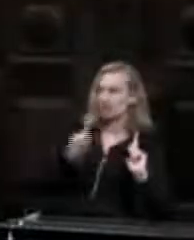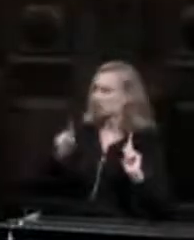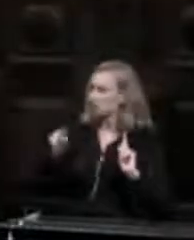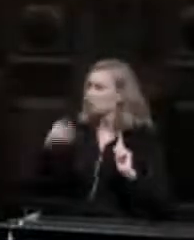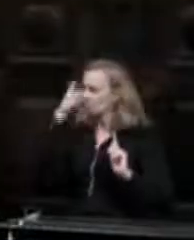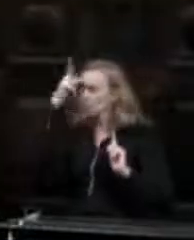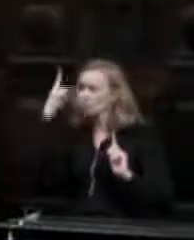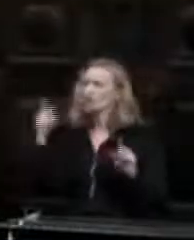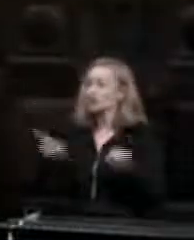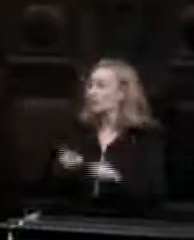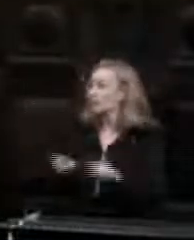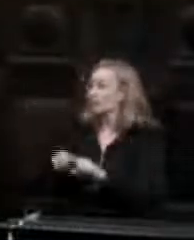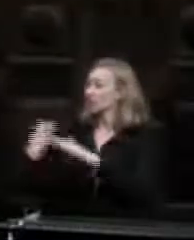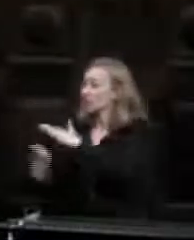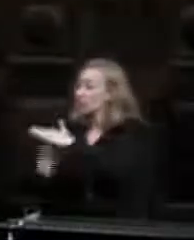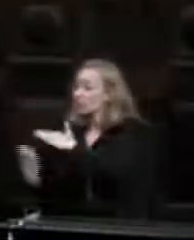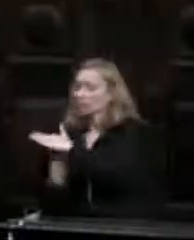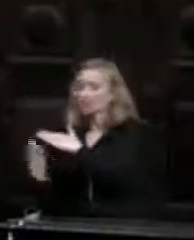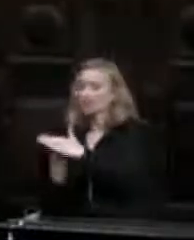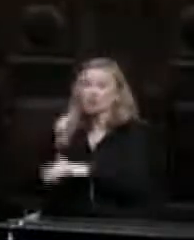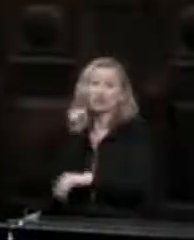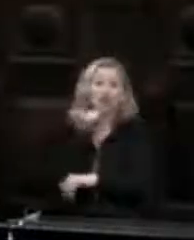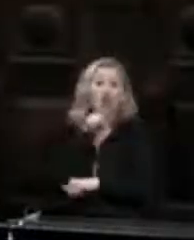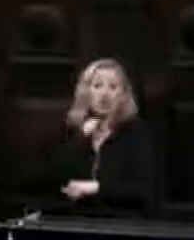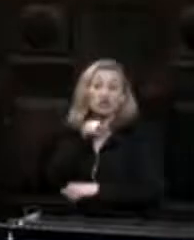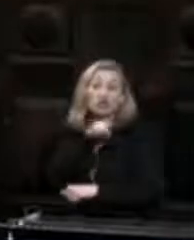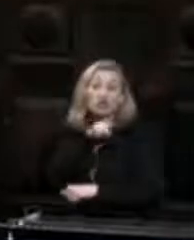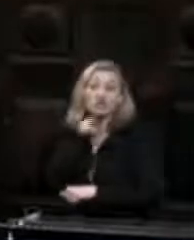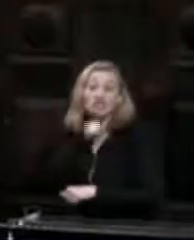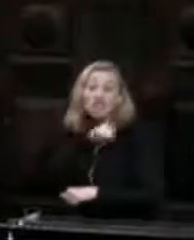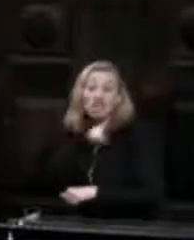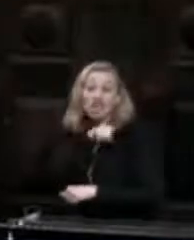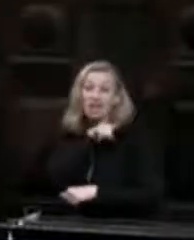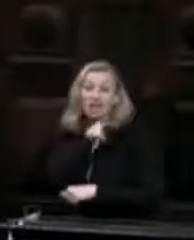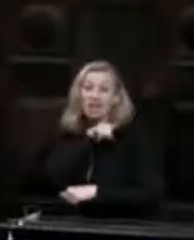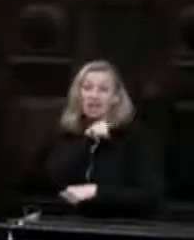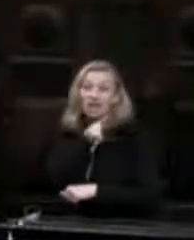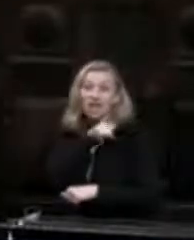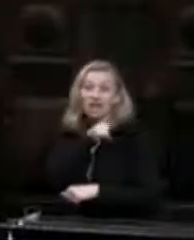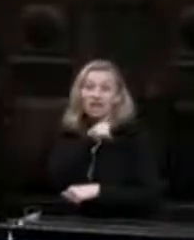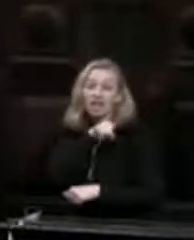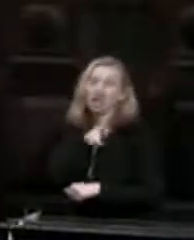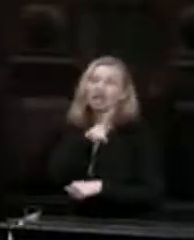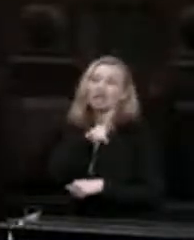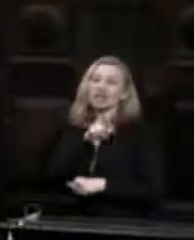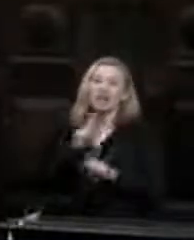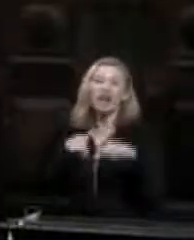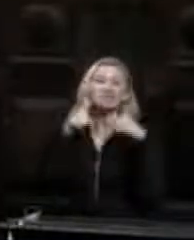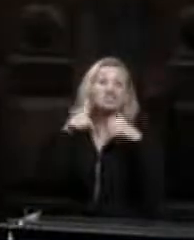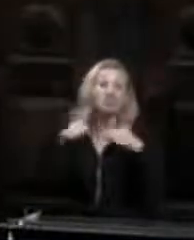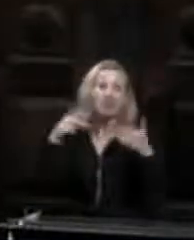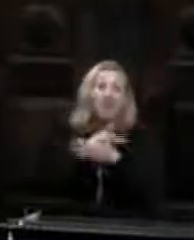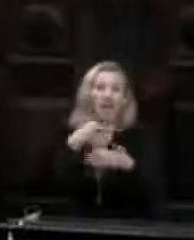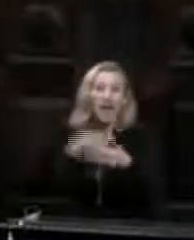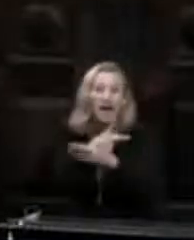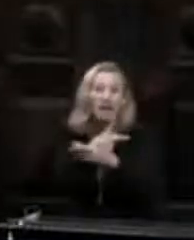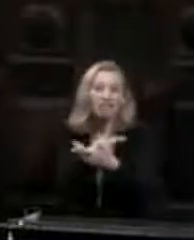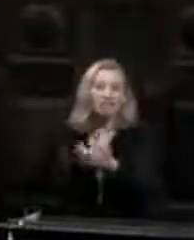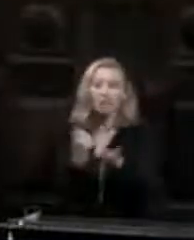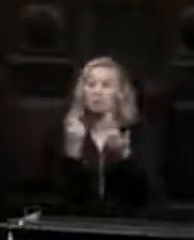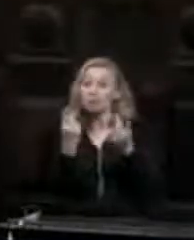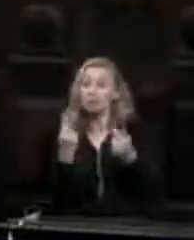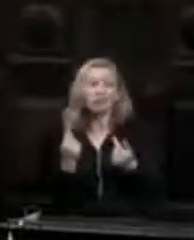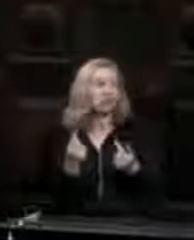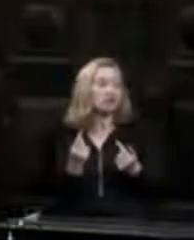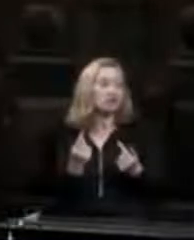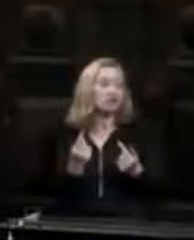têm com o Estado, você está com esse tipo de atitude penalizando quem é o